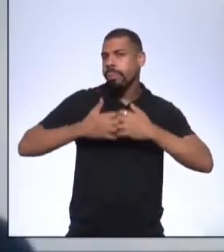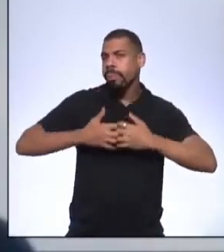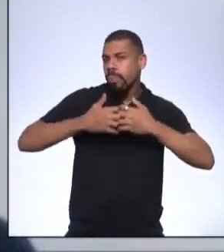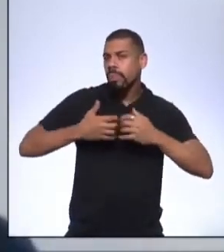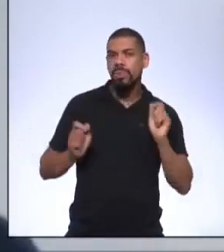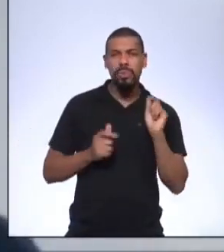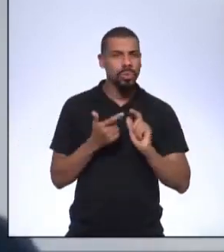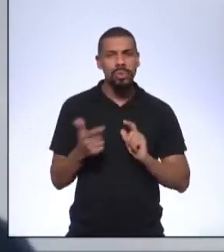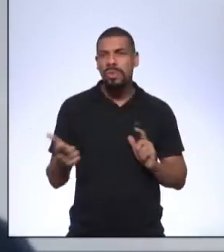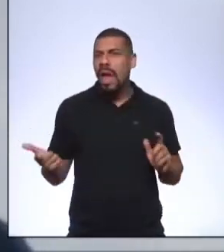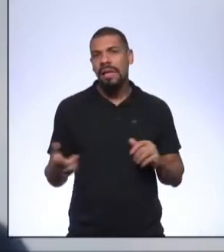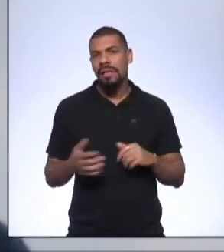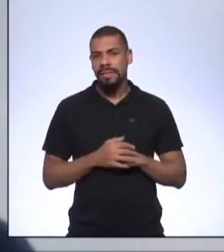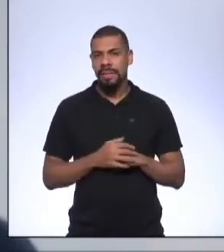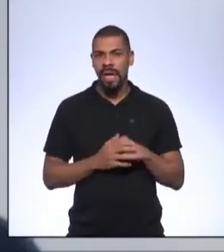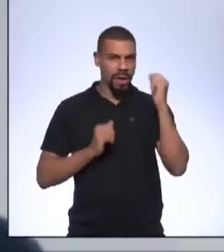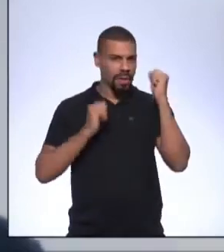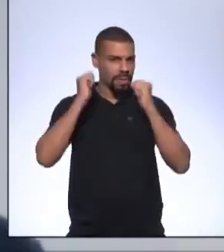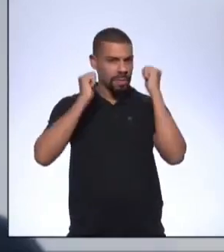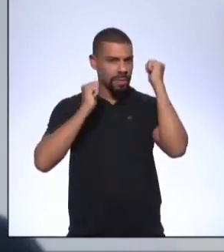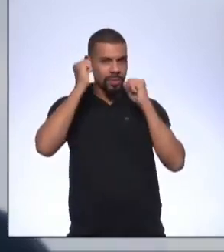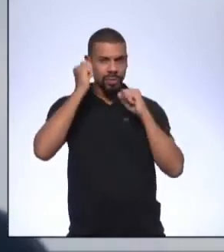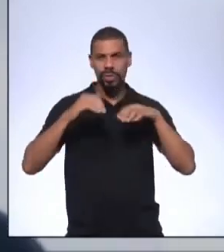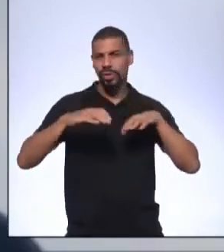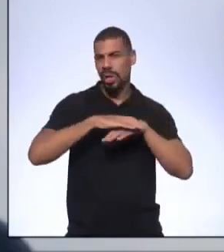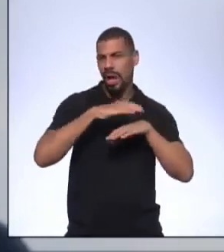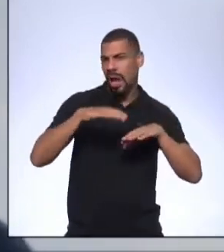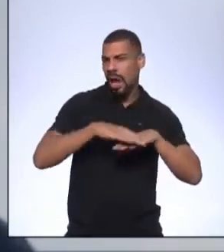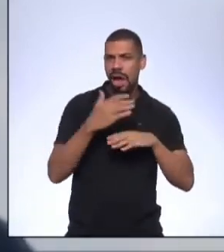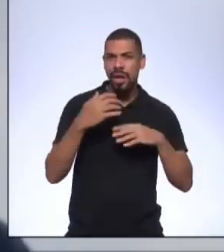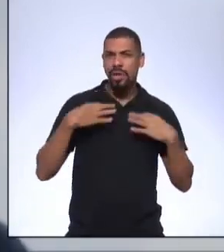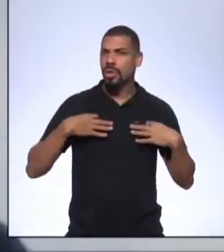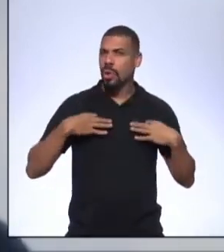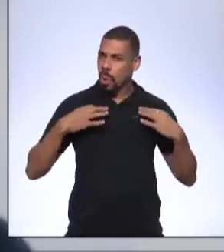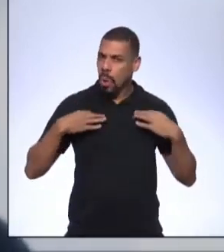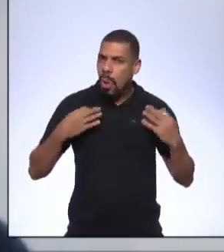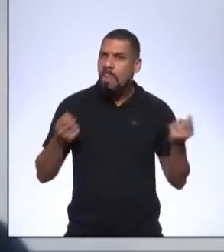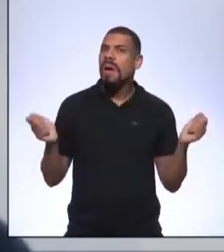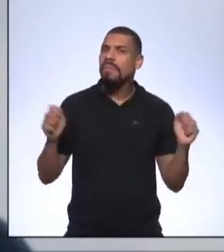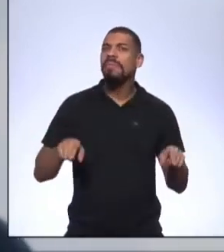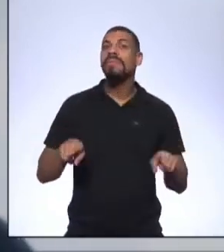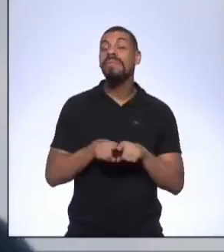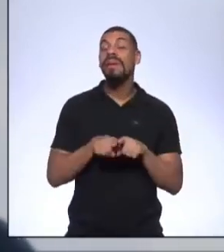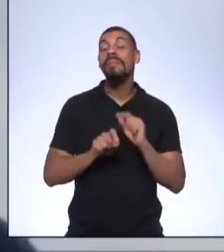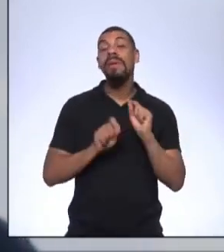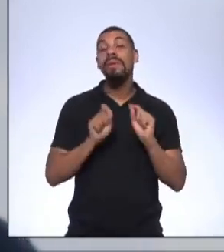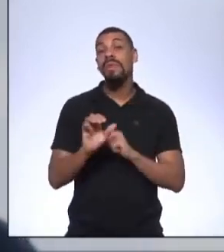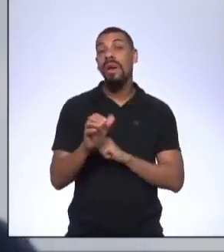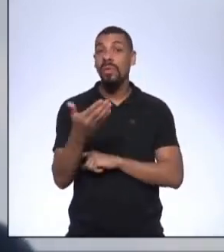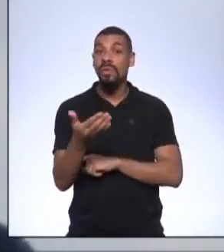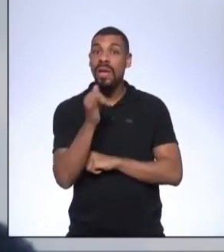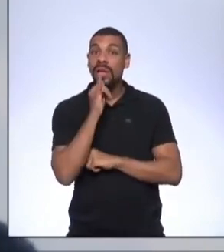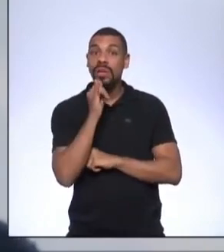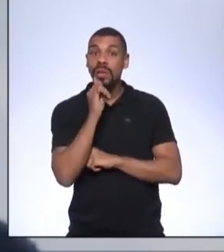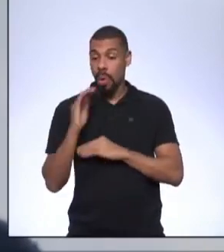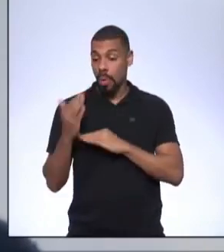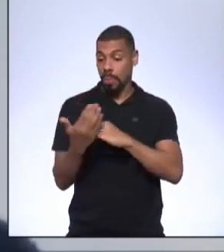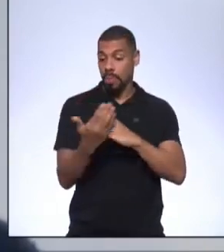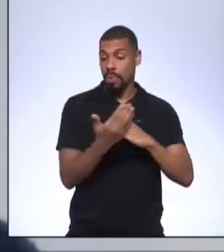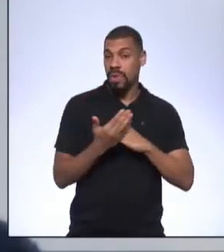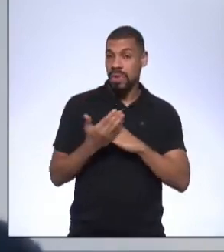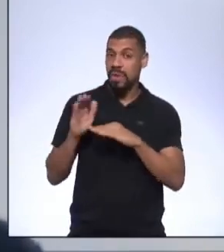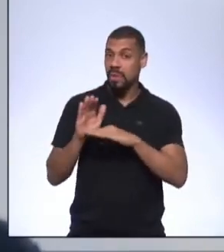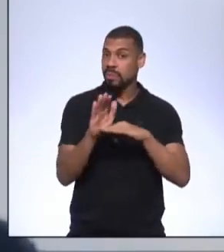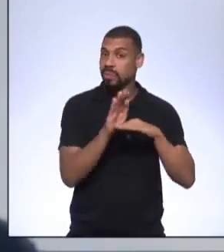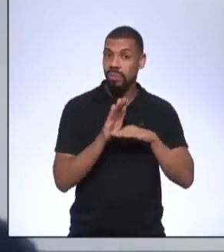tem indústria de roupa? Não tem indústria de tênis? Tem, né? Mas o que está acontecendo? O protecionismo, nesse caso,